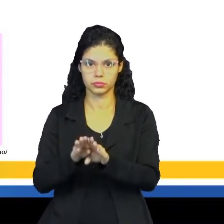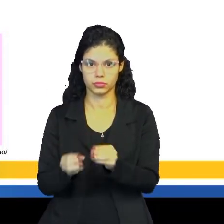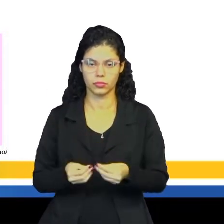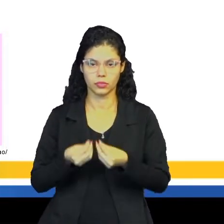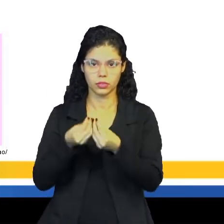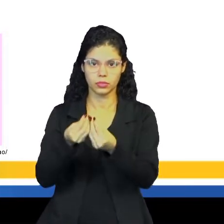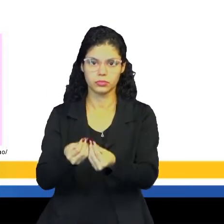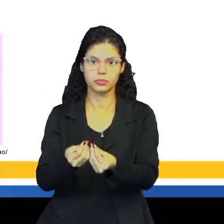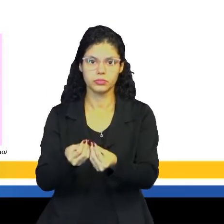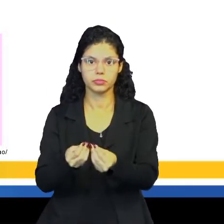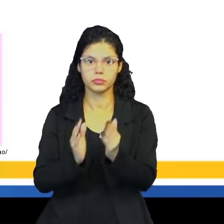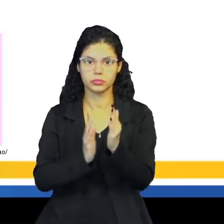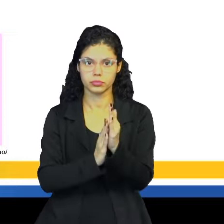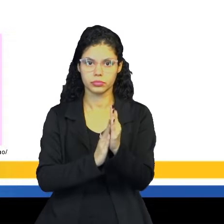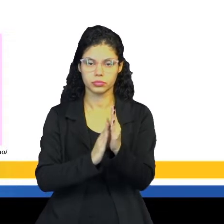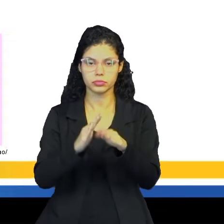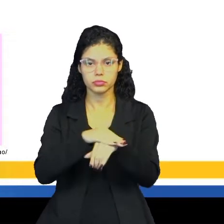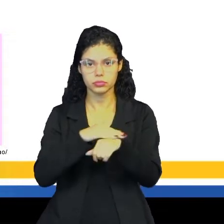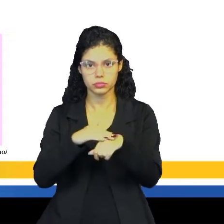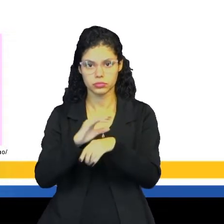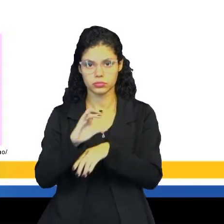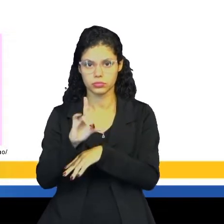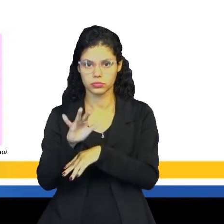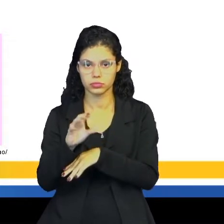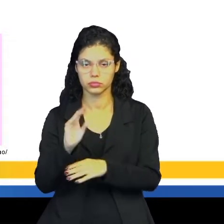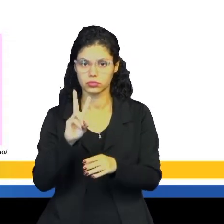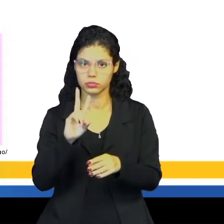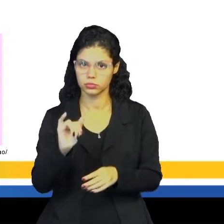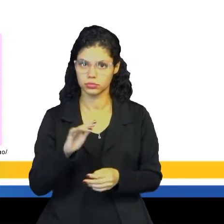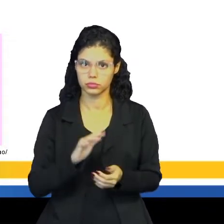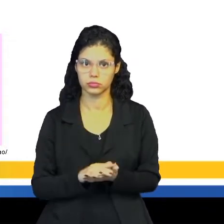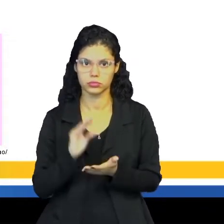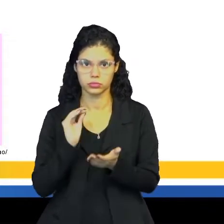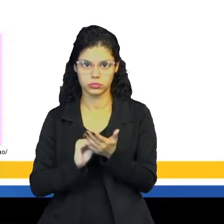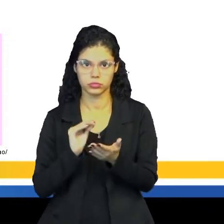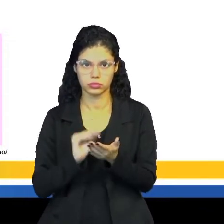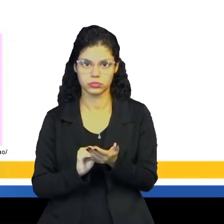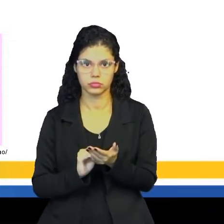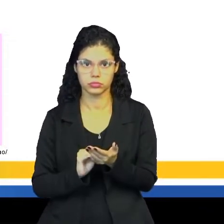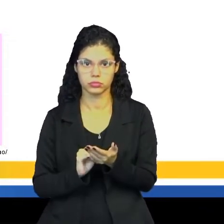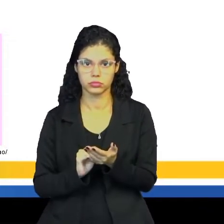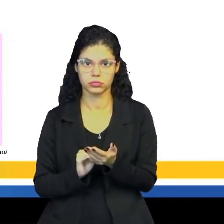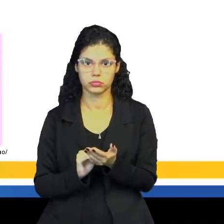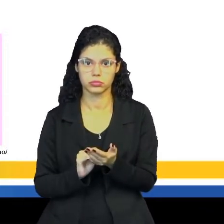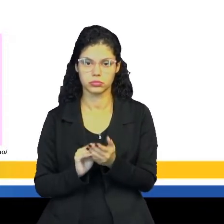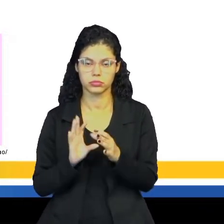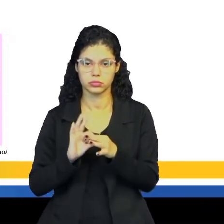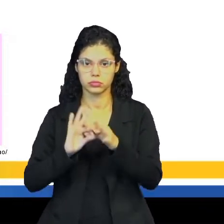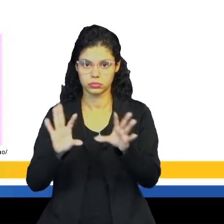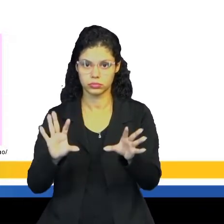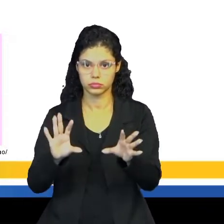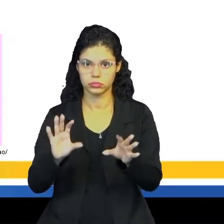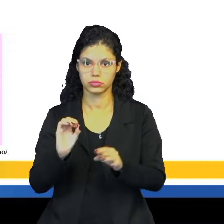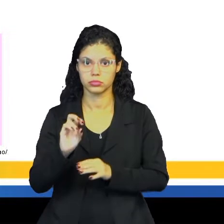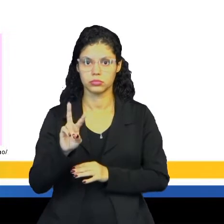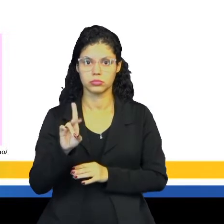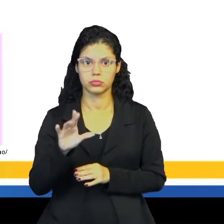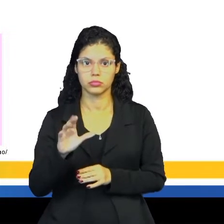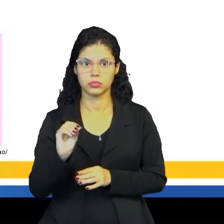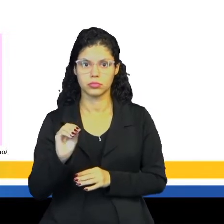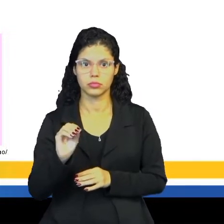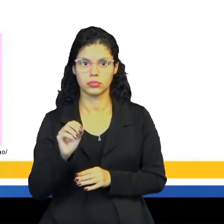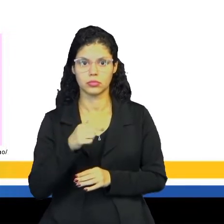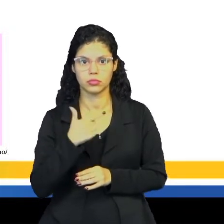Esse corpo lúteo, então, ele vai ser aí o restante de que ficou da liberação do óvulo, lá pelo